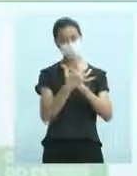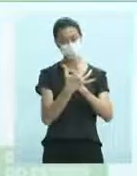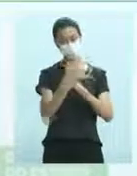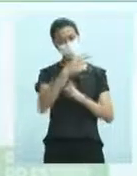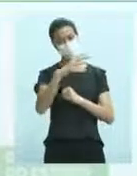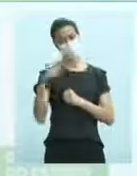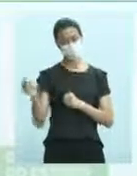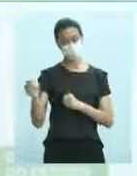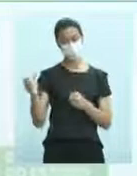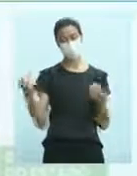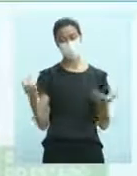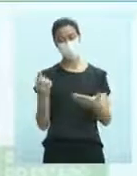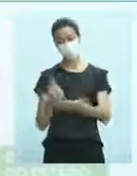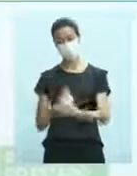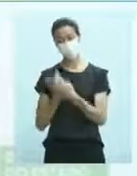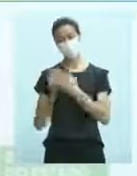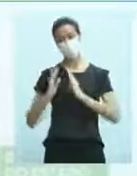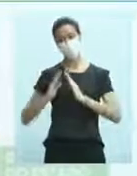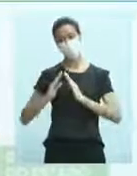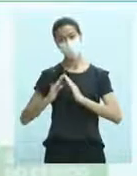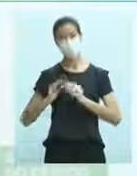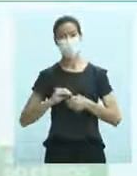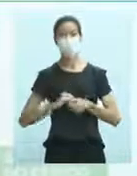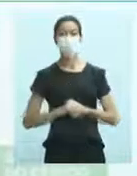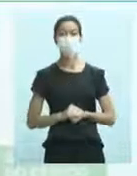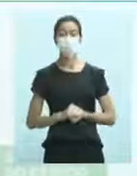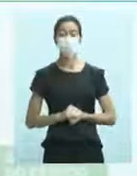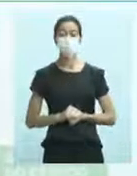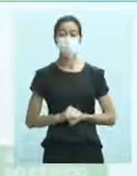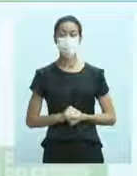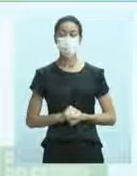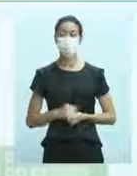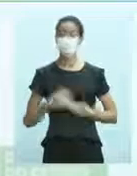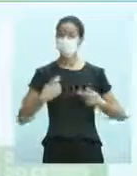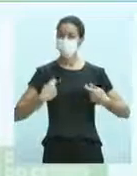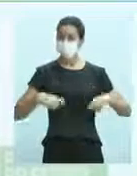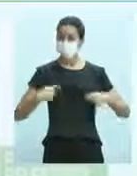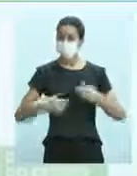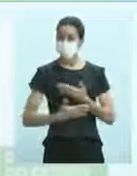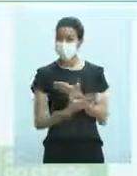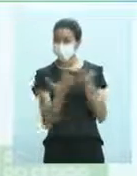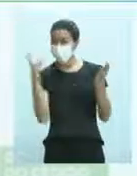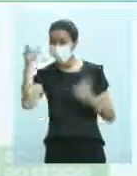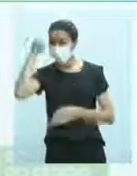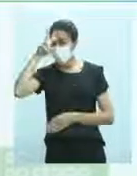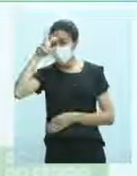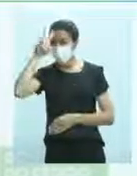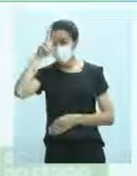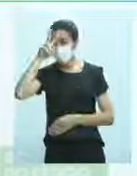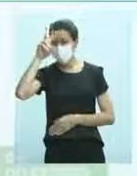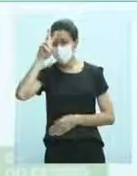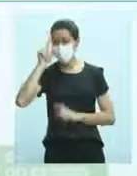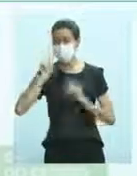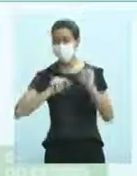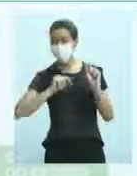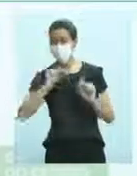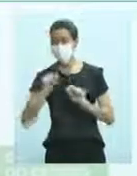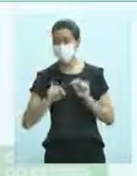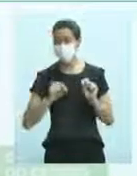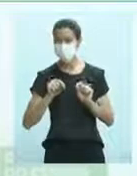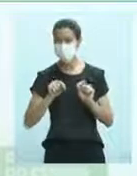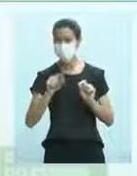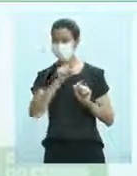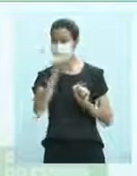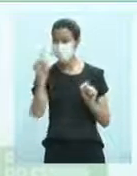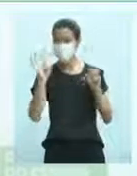isolamento domiciliar é bom relembrar para você ouvir selektah dor